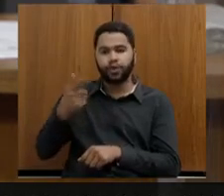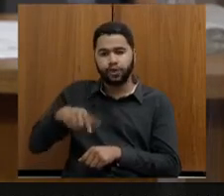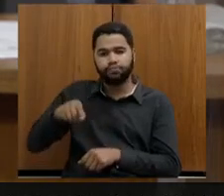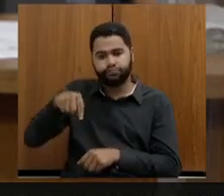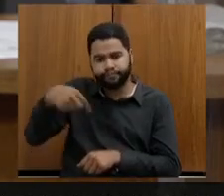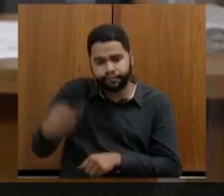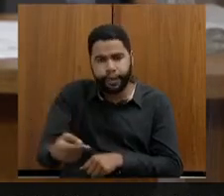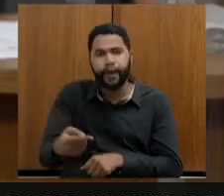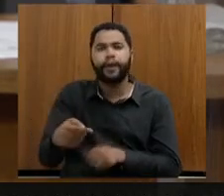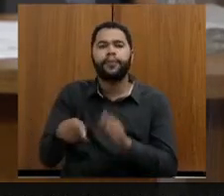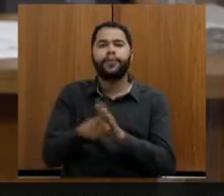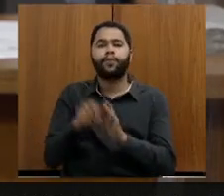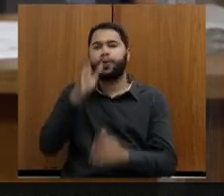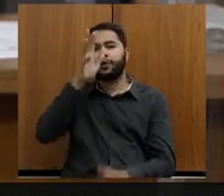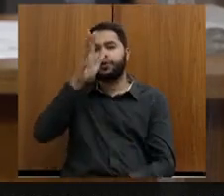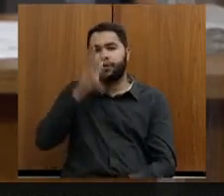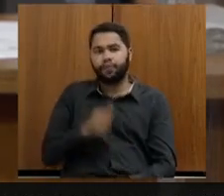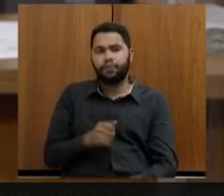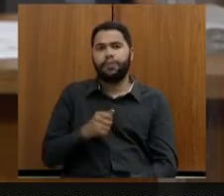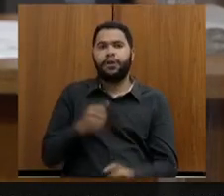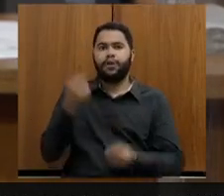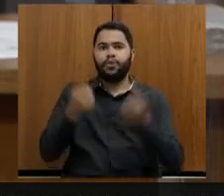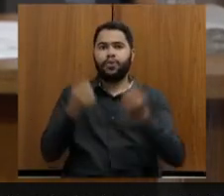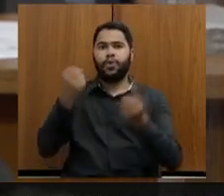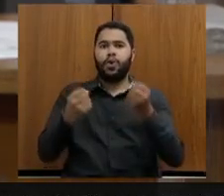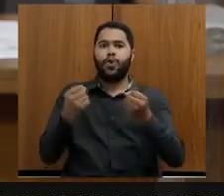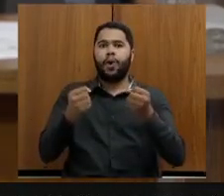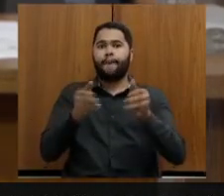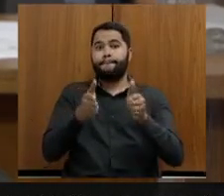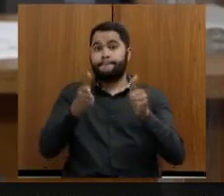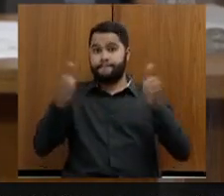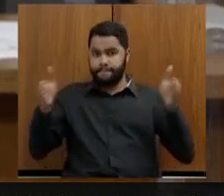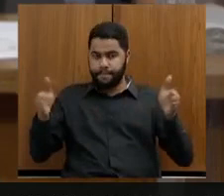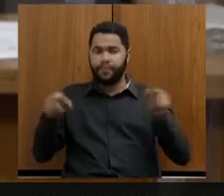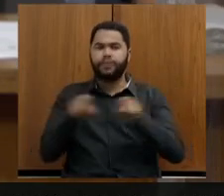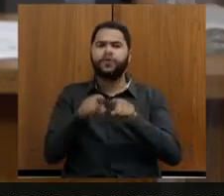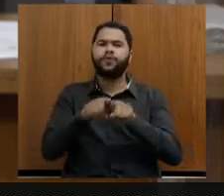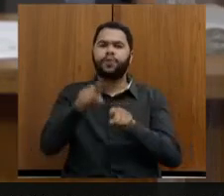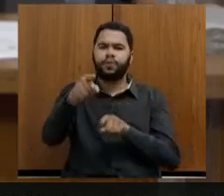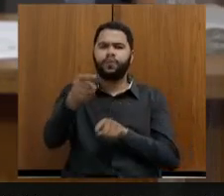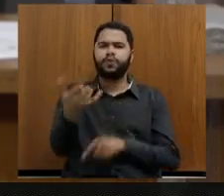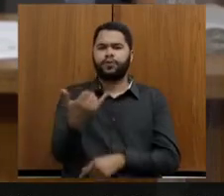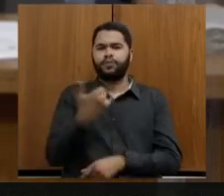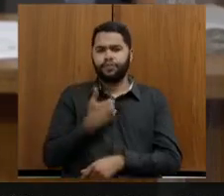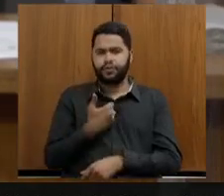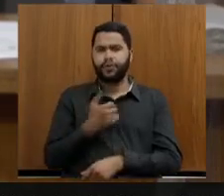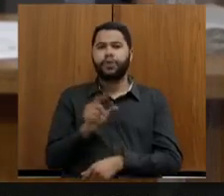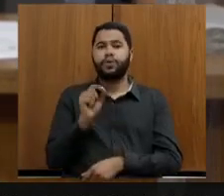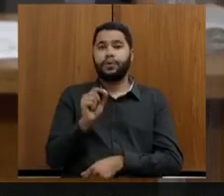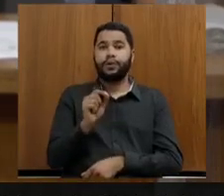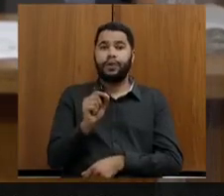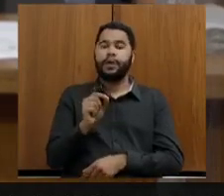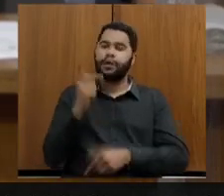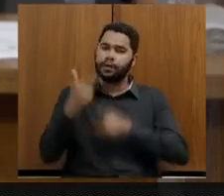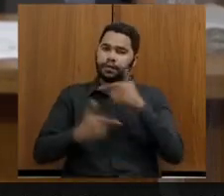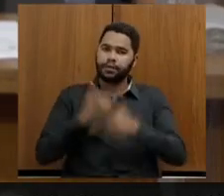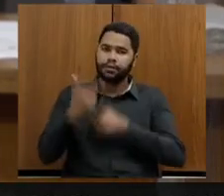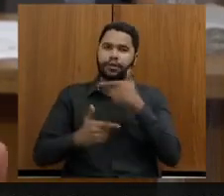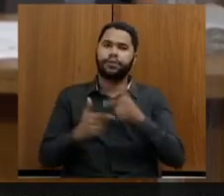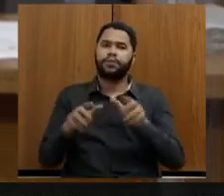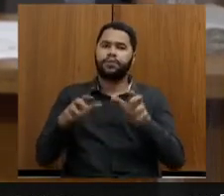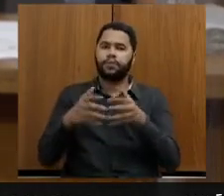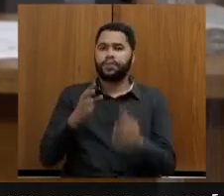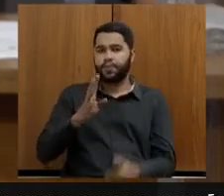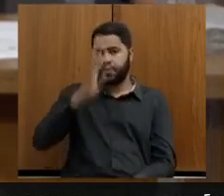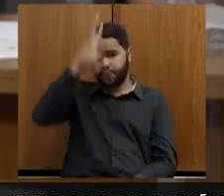salvamento veicular pesado dentro daquilo que o senhor colocou que é o trabalho do